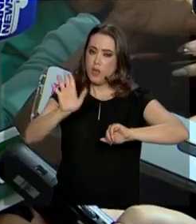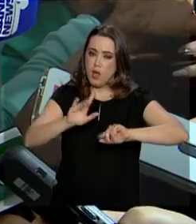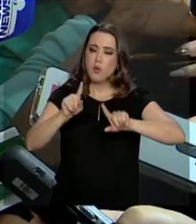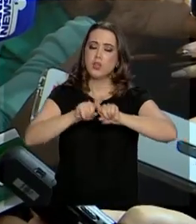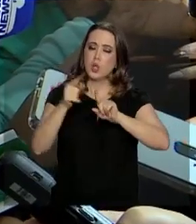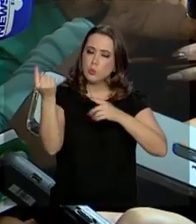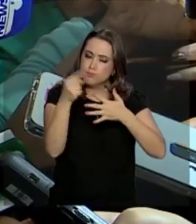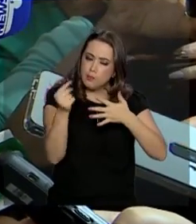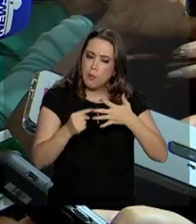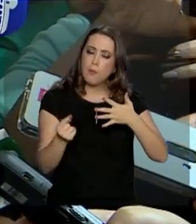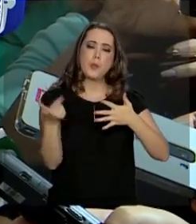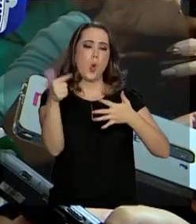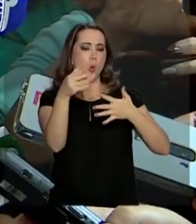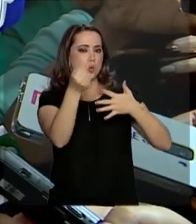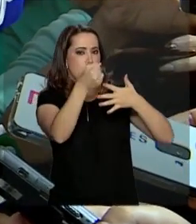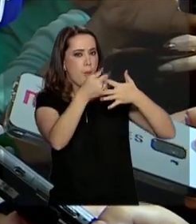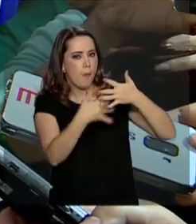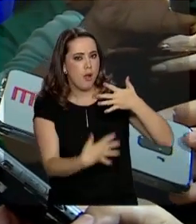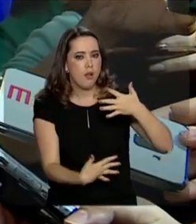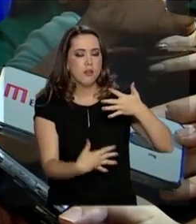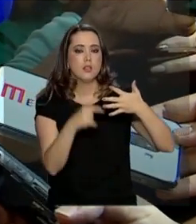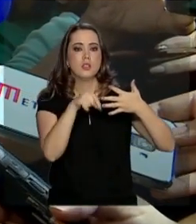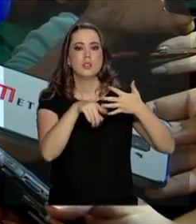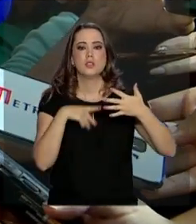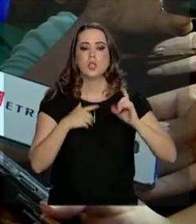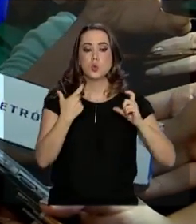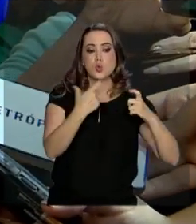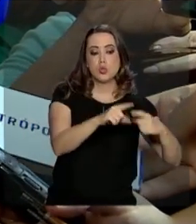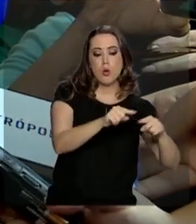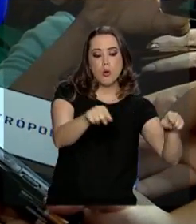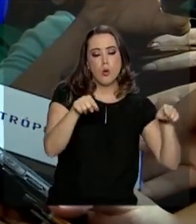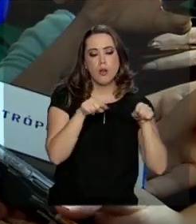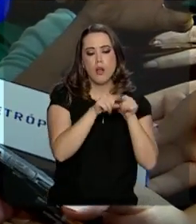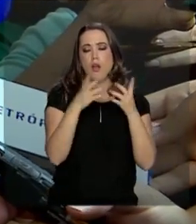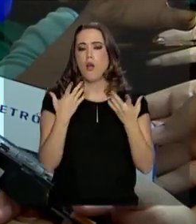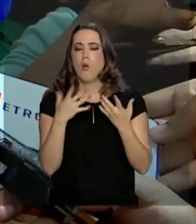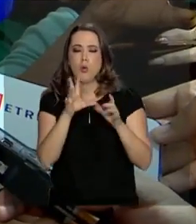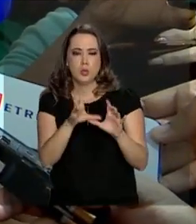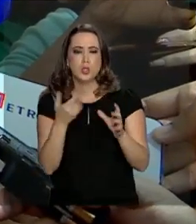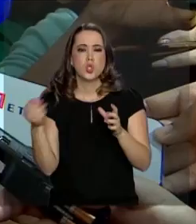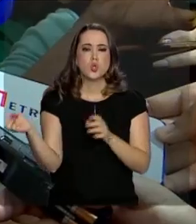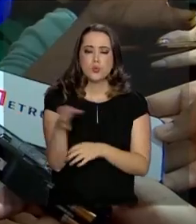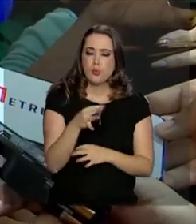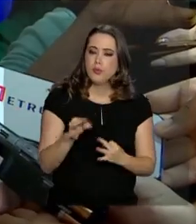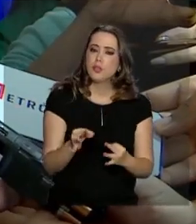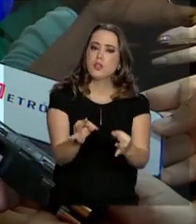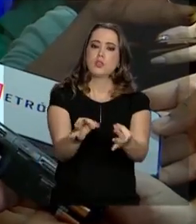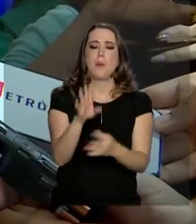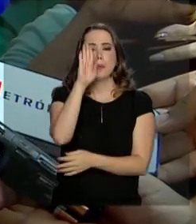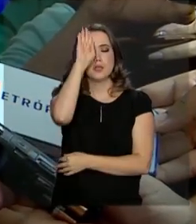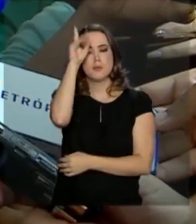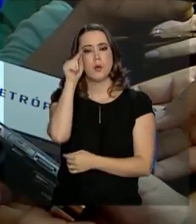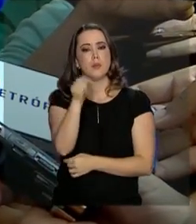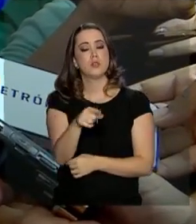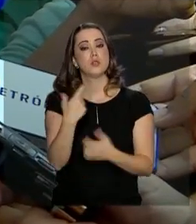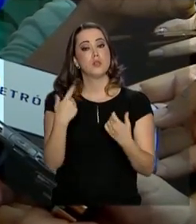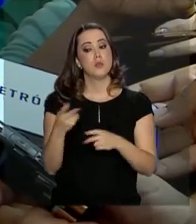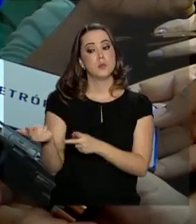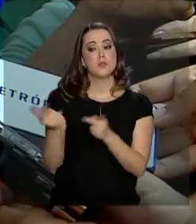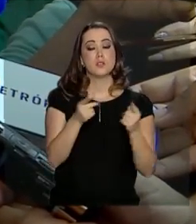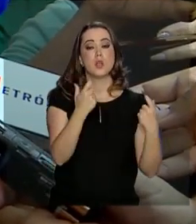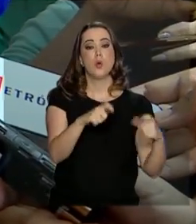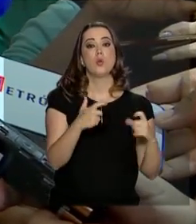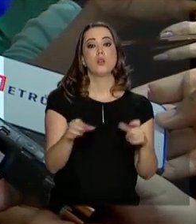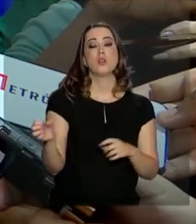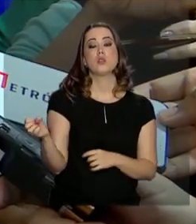outras pautas na área de espaço, na área de inovações, principalmente. Vamos visitar alguns